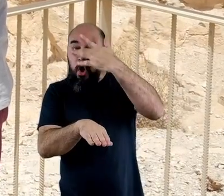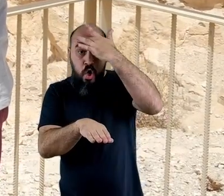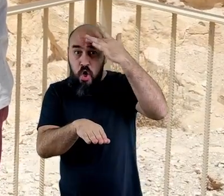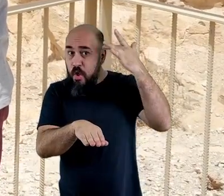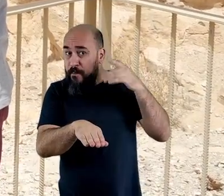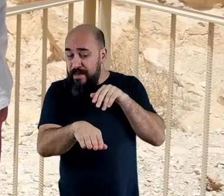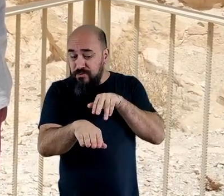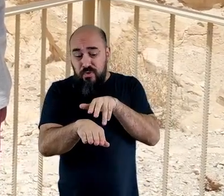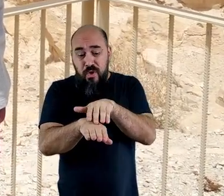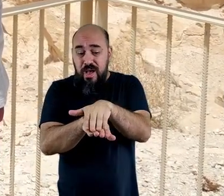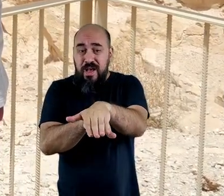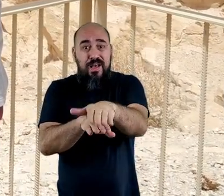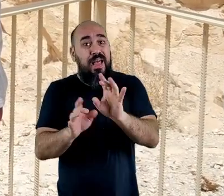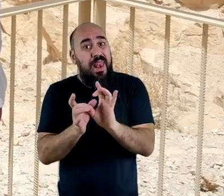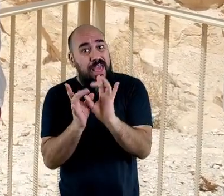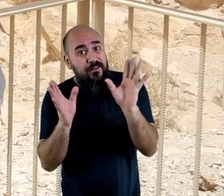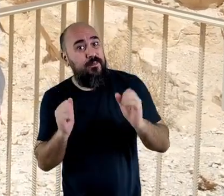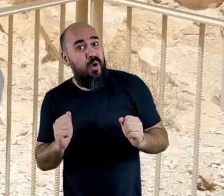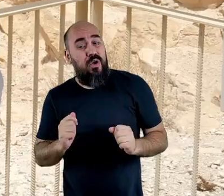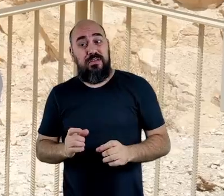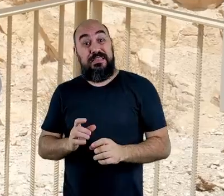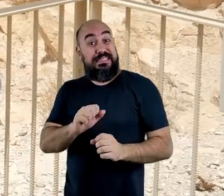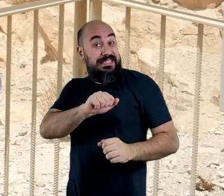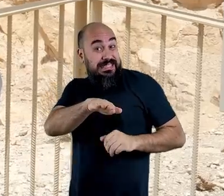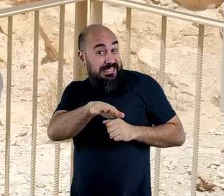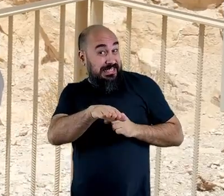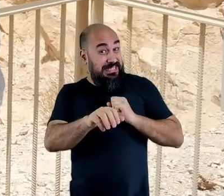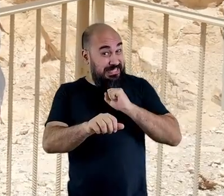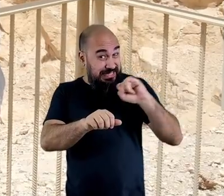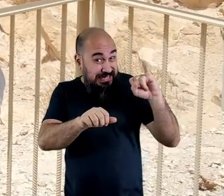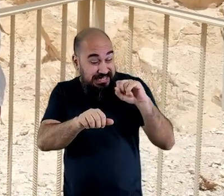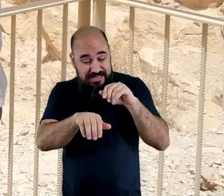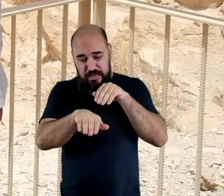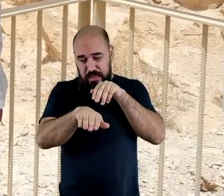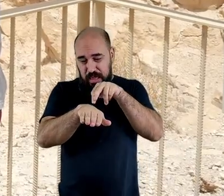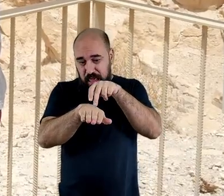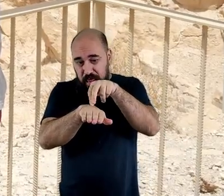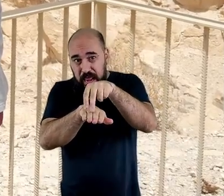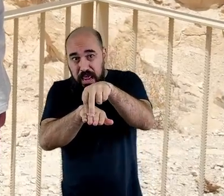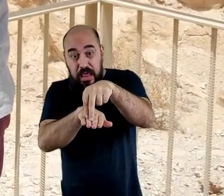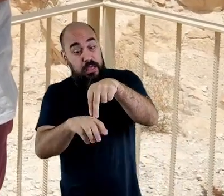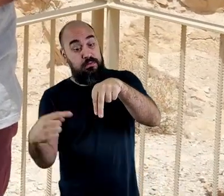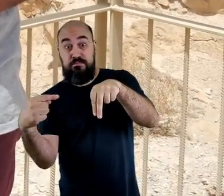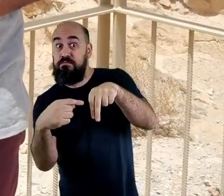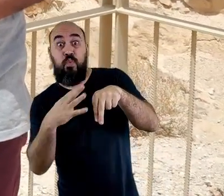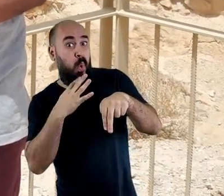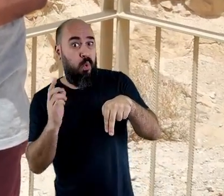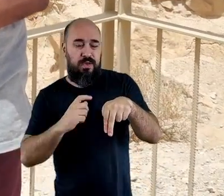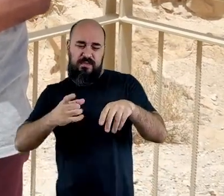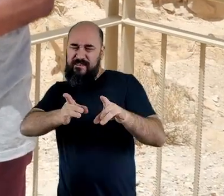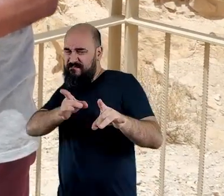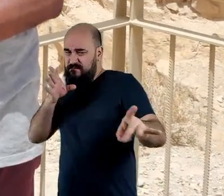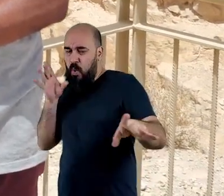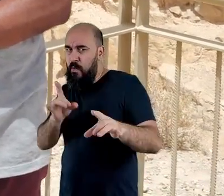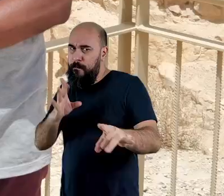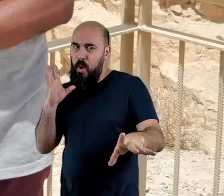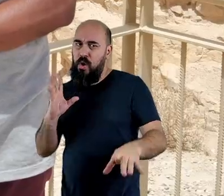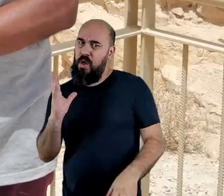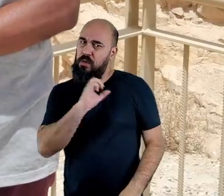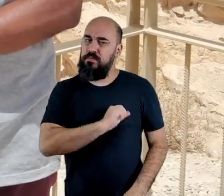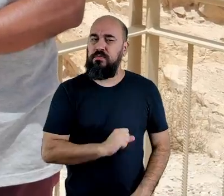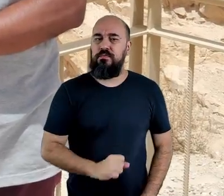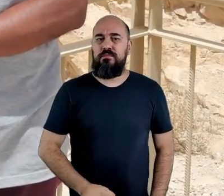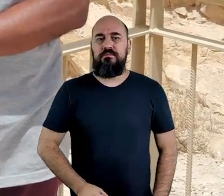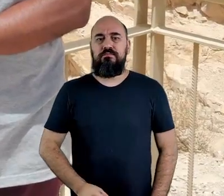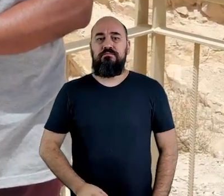tivesse permissão. O que vamos ver agora é talvez o lugar do homem mais importante de Massada. E eu não